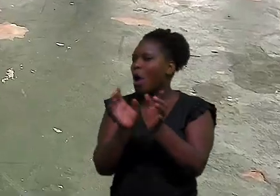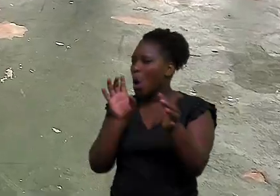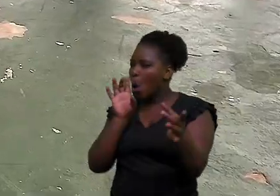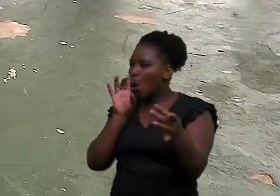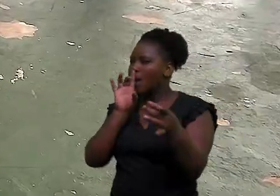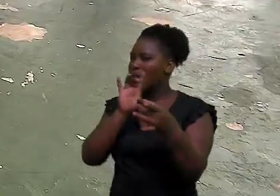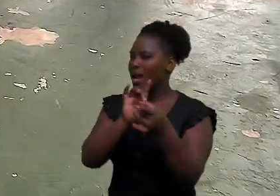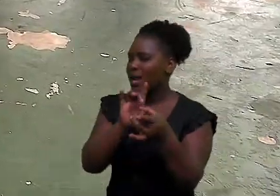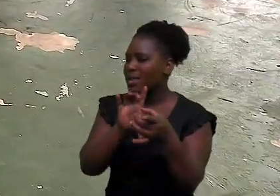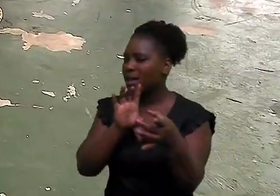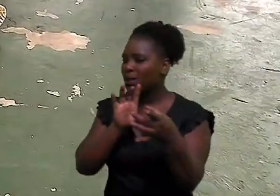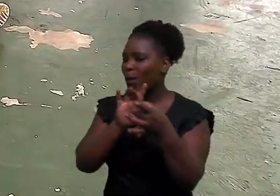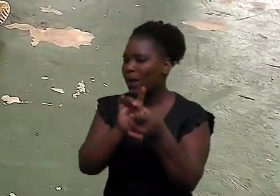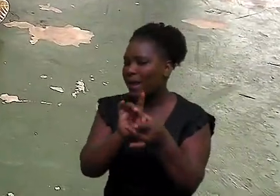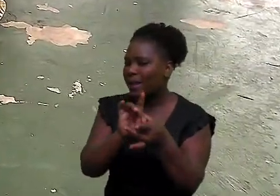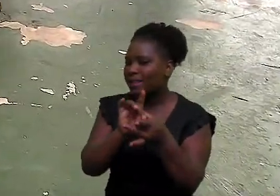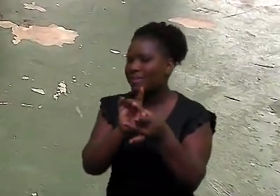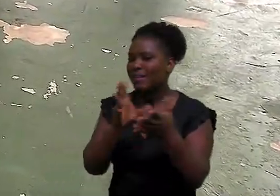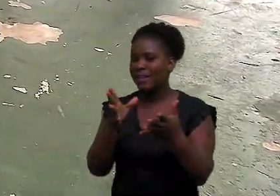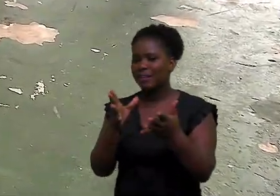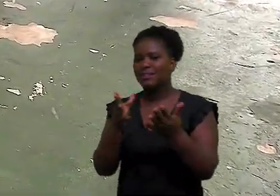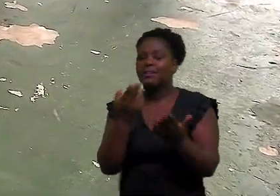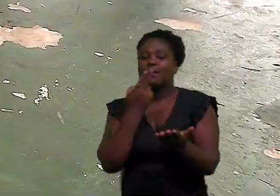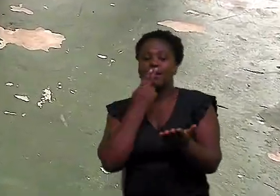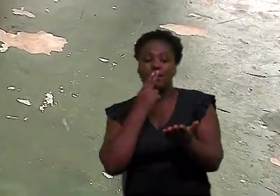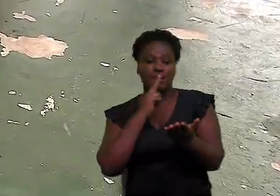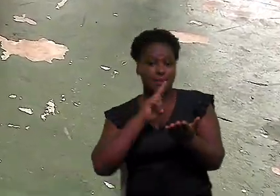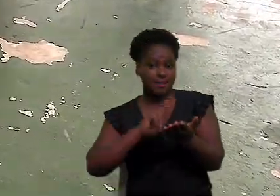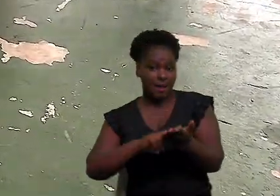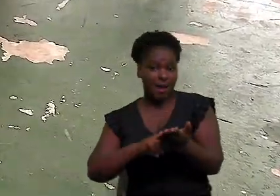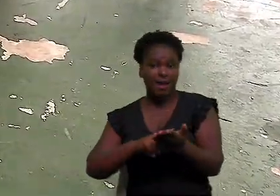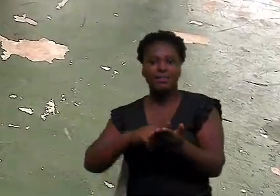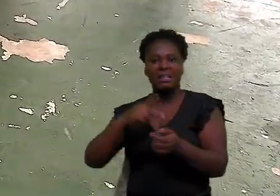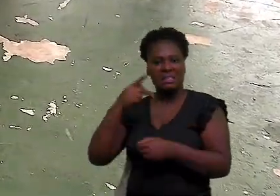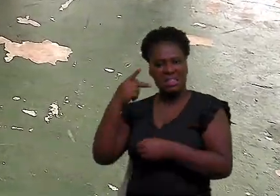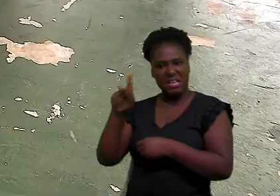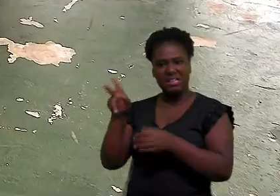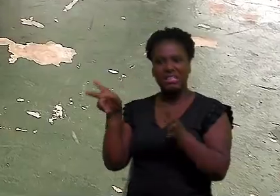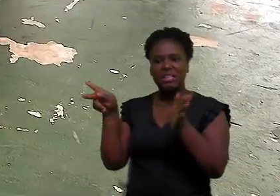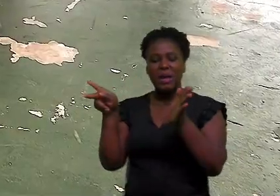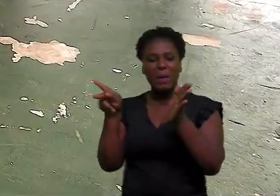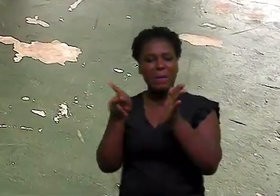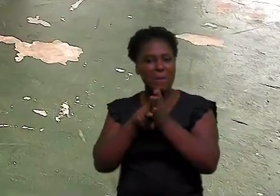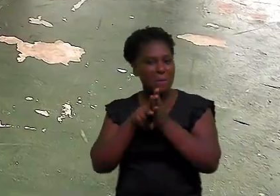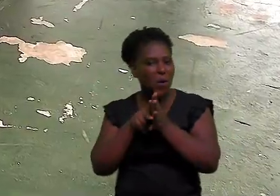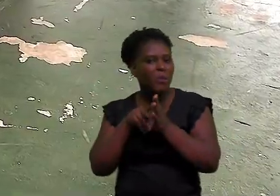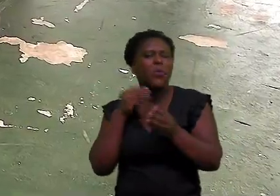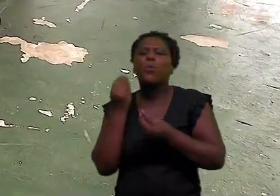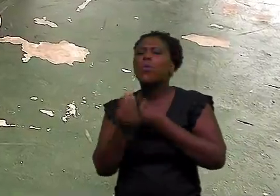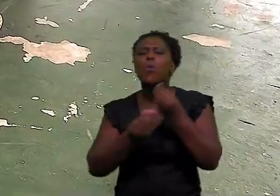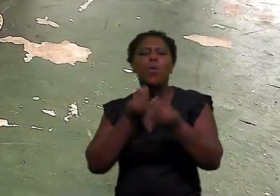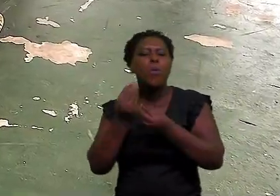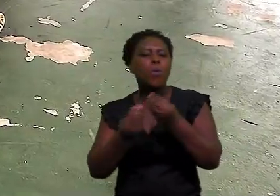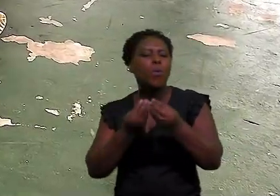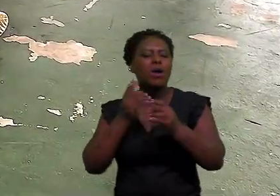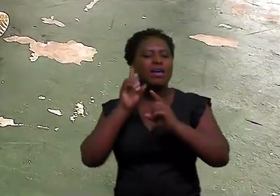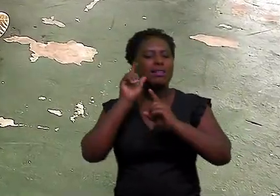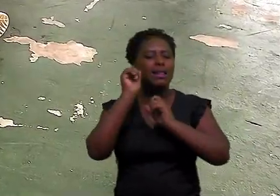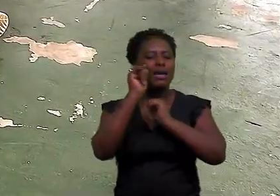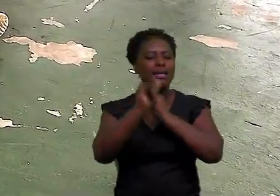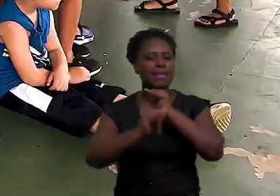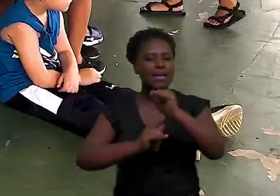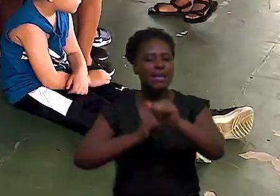estão antenadas. A carta delas foram diferentes. É uma carta